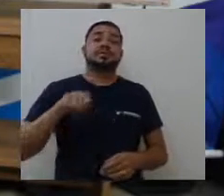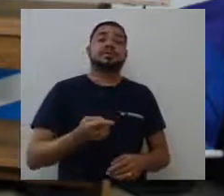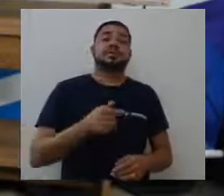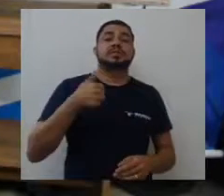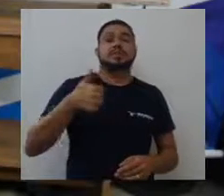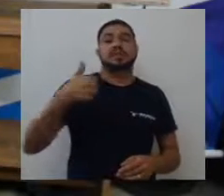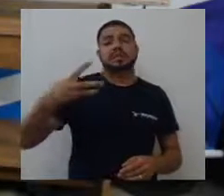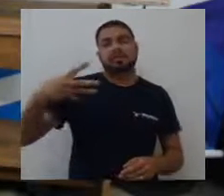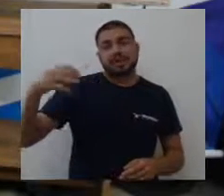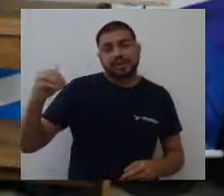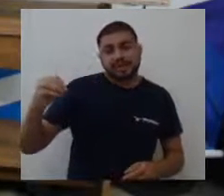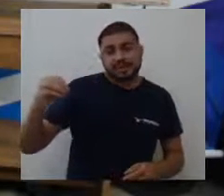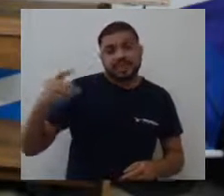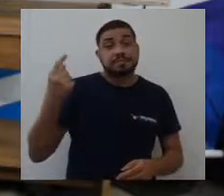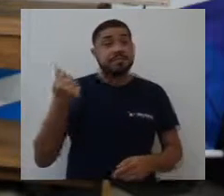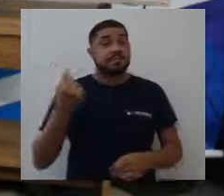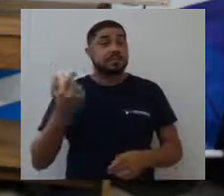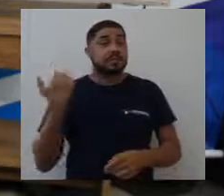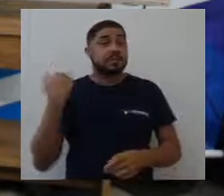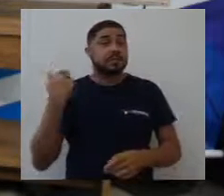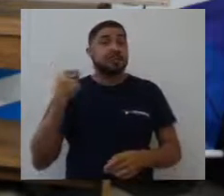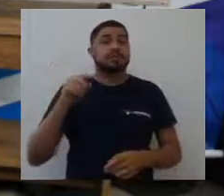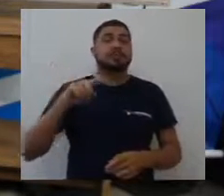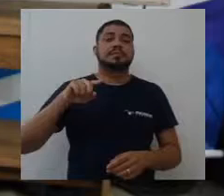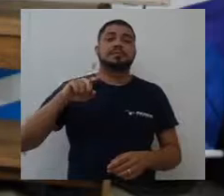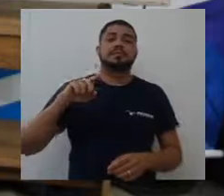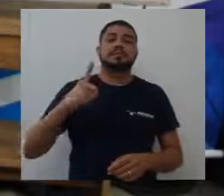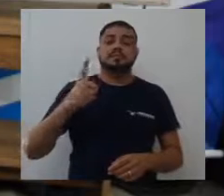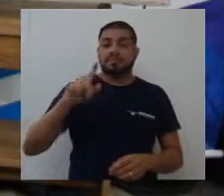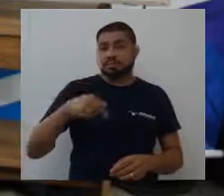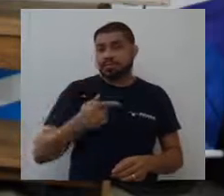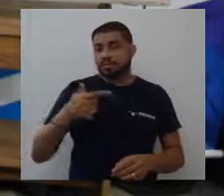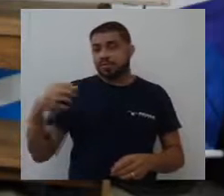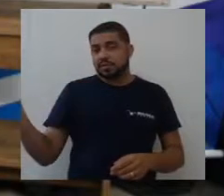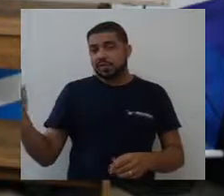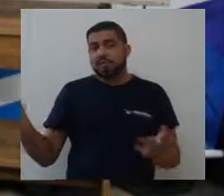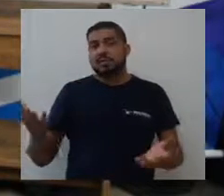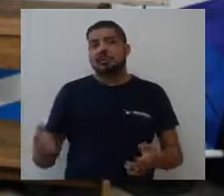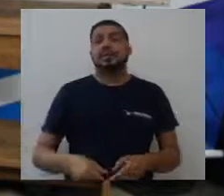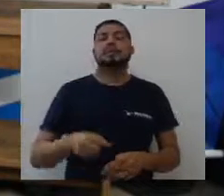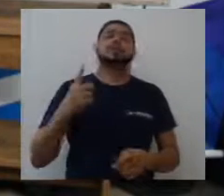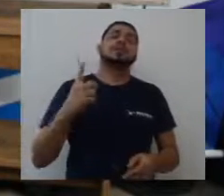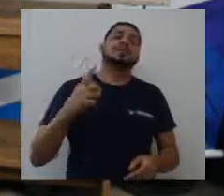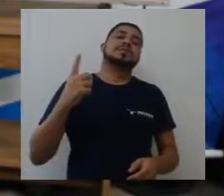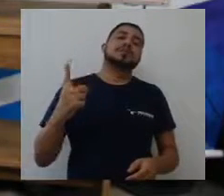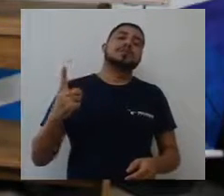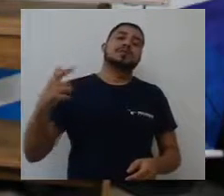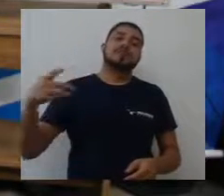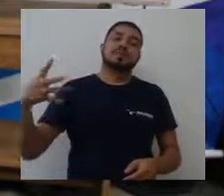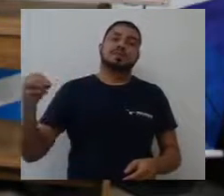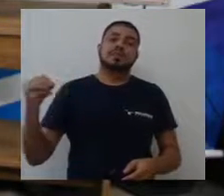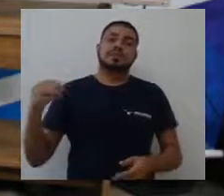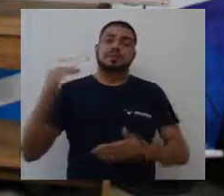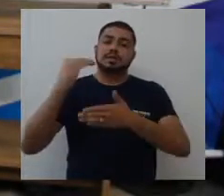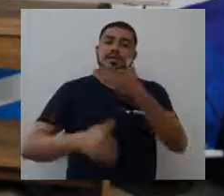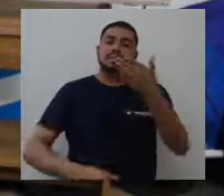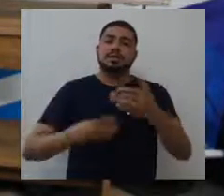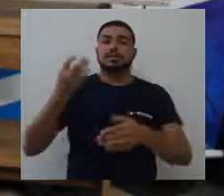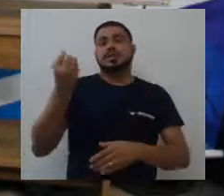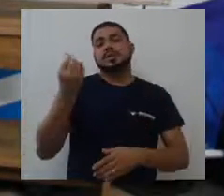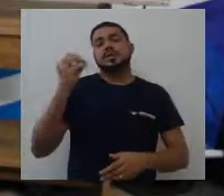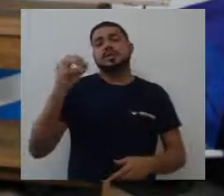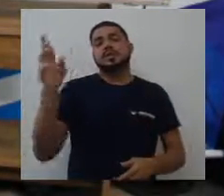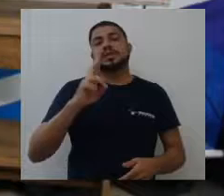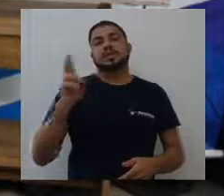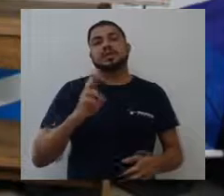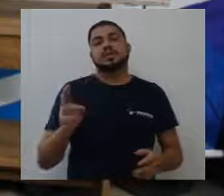1.140, ou seja, o preço que era de R$ 1.200 passou agora a ser 1.140, reduziu ali R$ 60 nesse